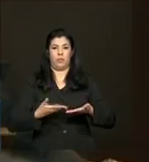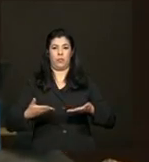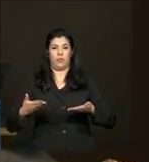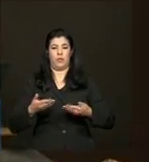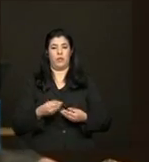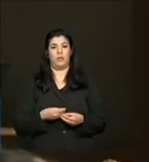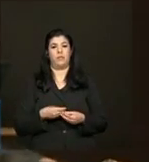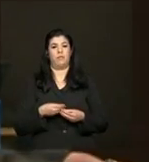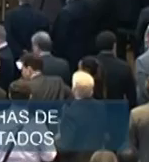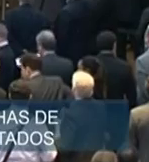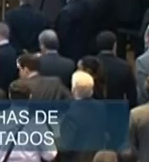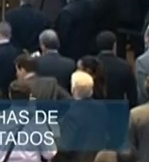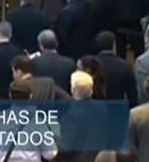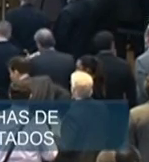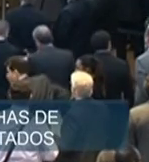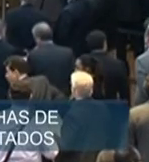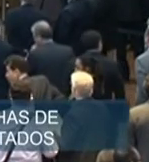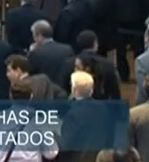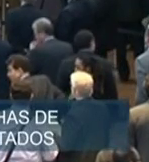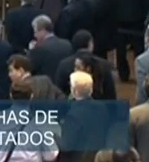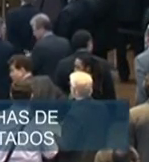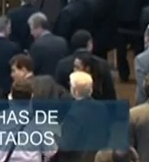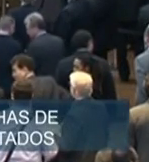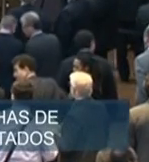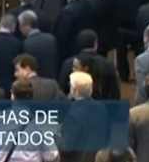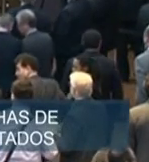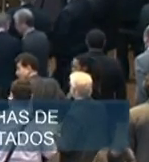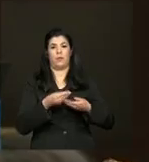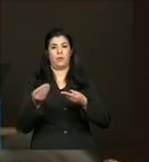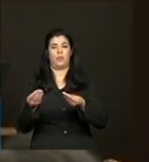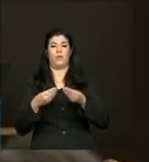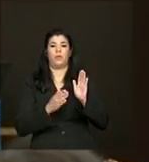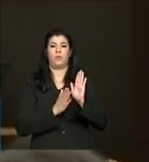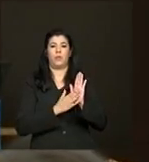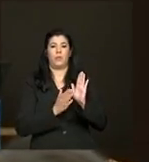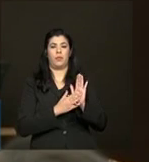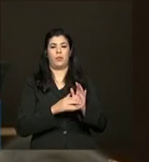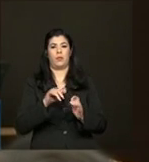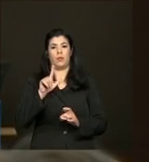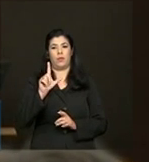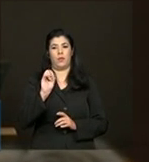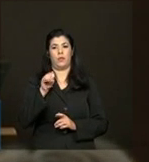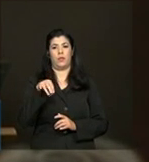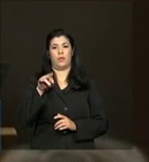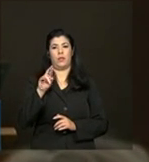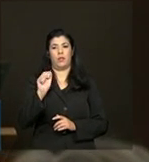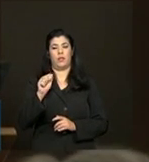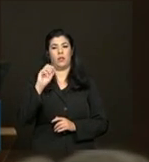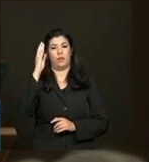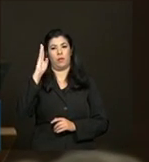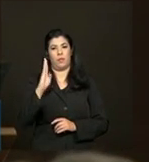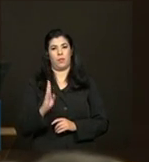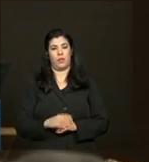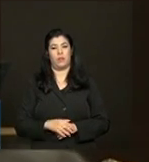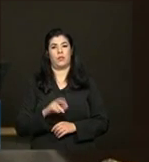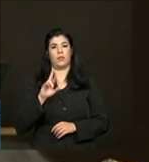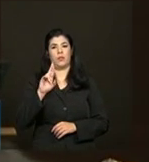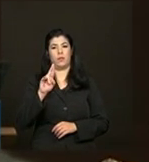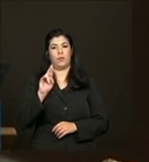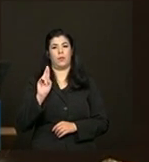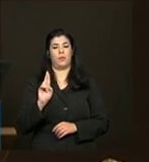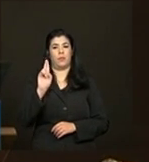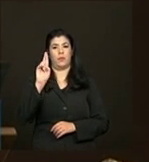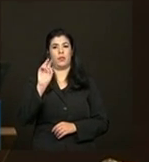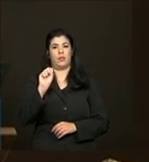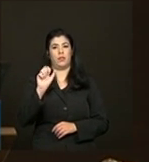de entrega dos mesmos. Primeiro envelope, envelope entregue pela proponente Lintrando Brasil Participações S.A., representado pela